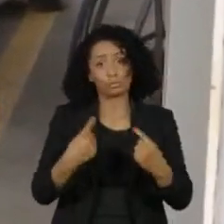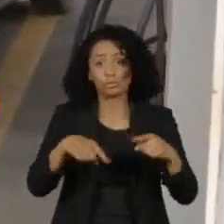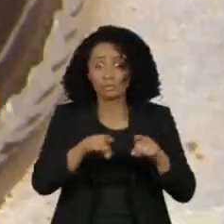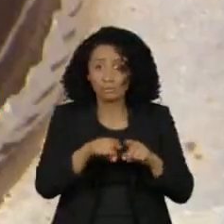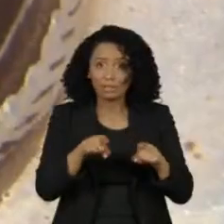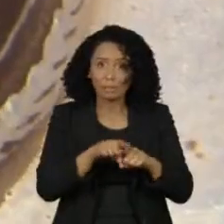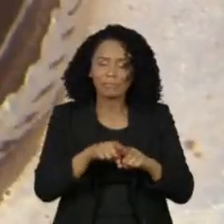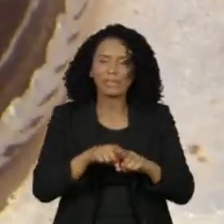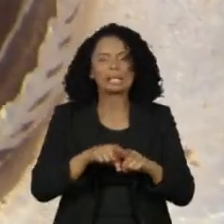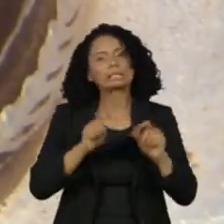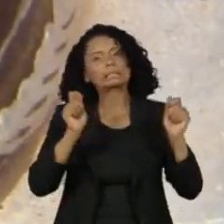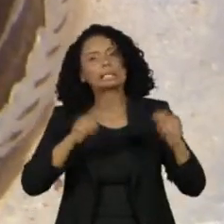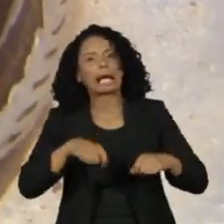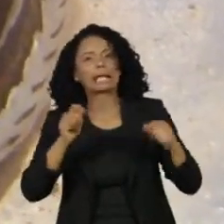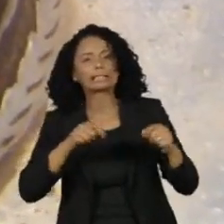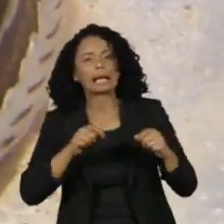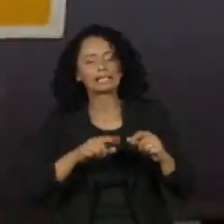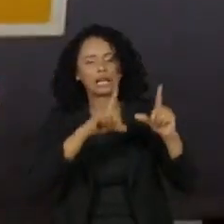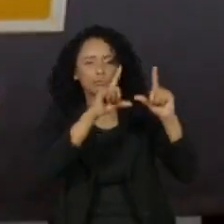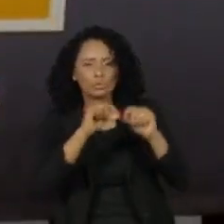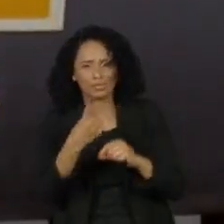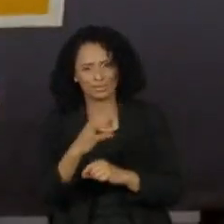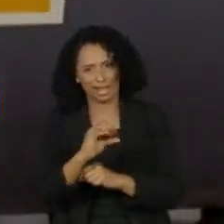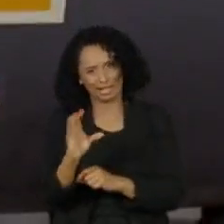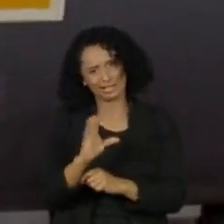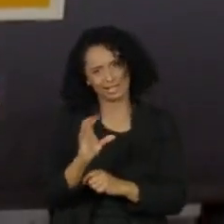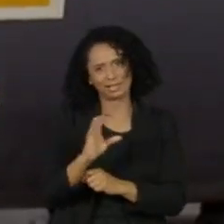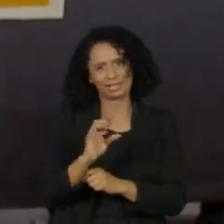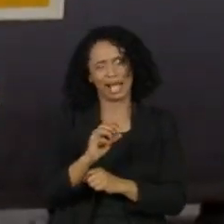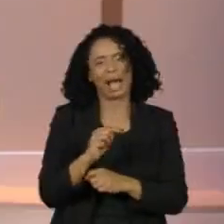e isso reduziria em dez centavos o litro do diesel